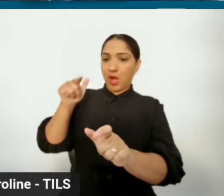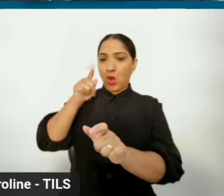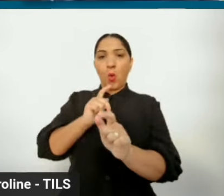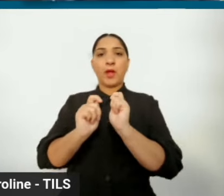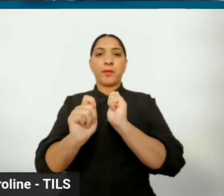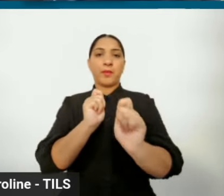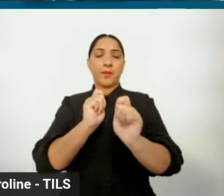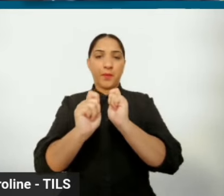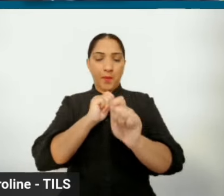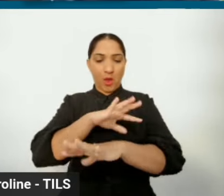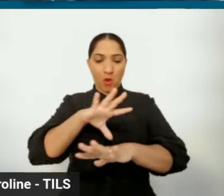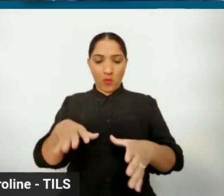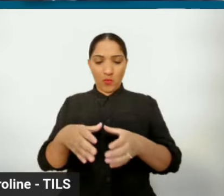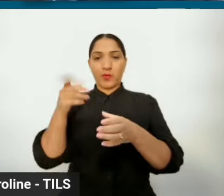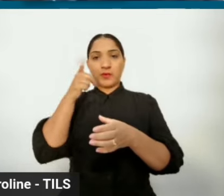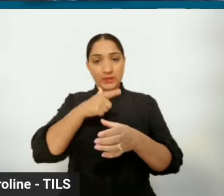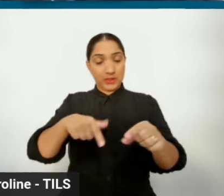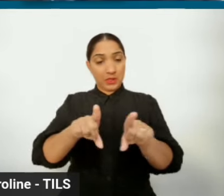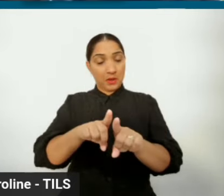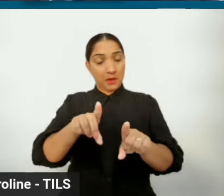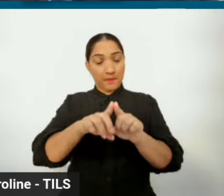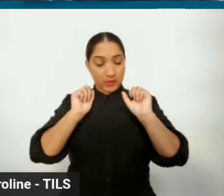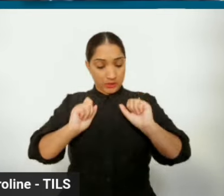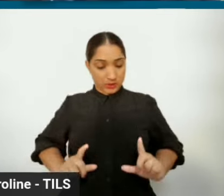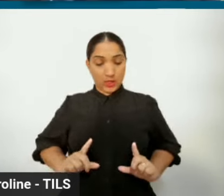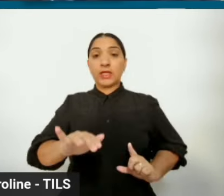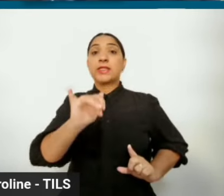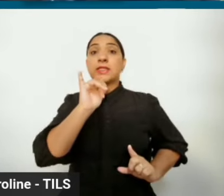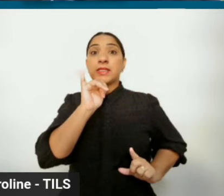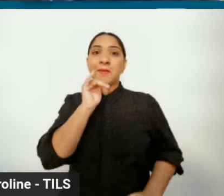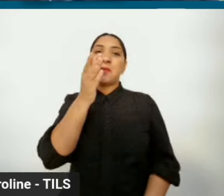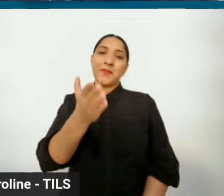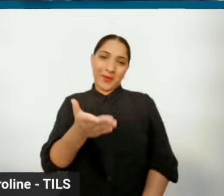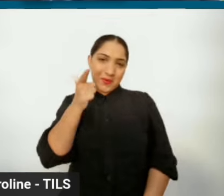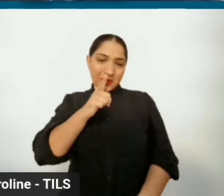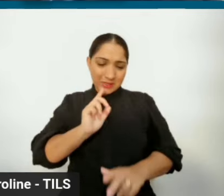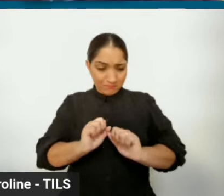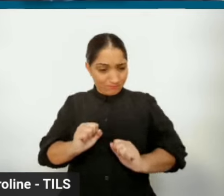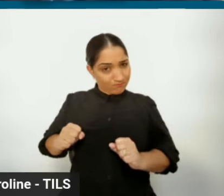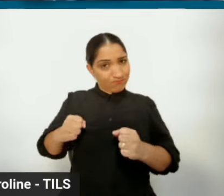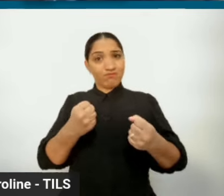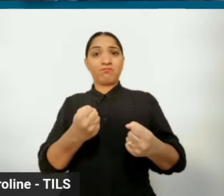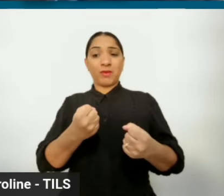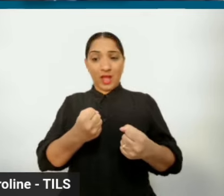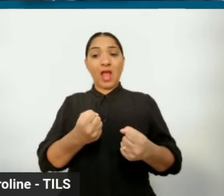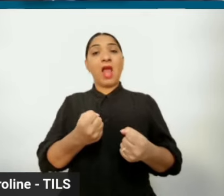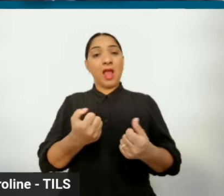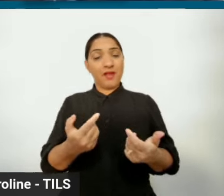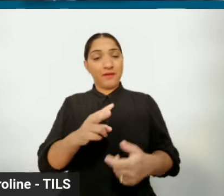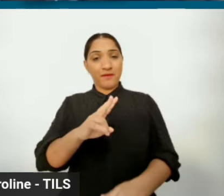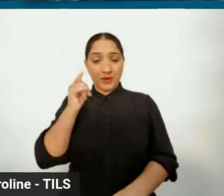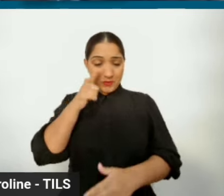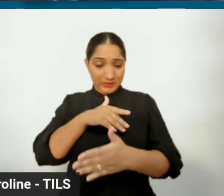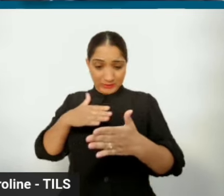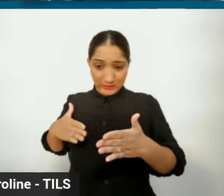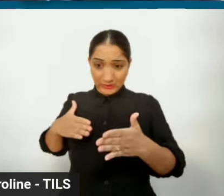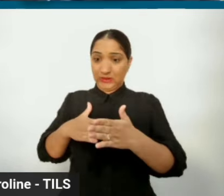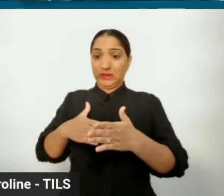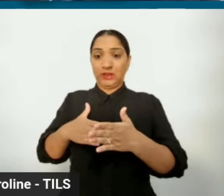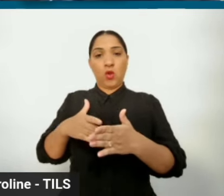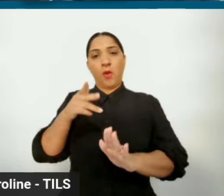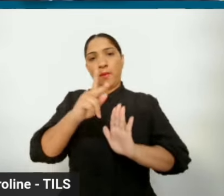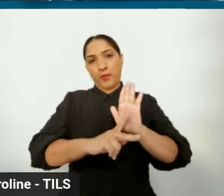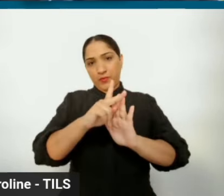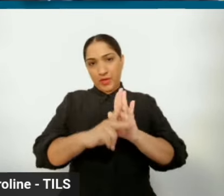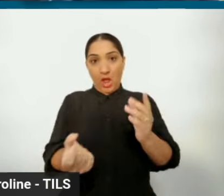e da sociedade civil, como o Diário PCD, por exemplo, a sua própria atuação, Abraão, enfim, impedir que alguns projetos